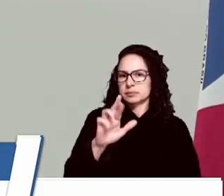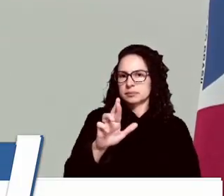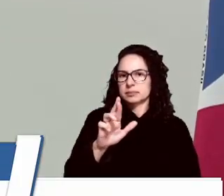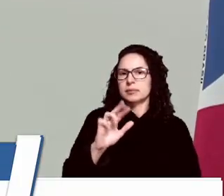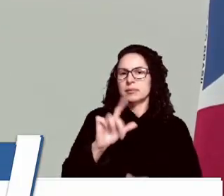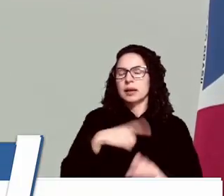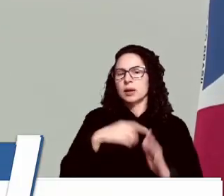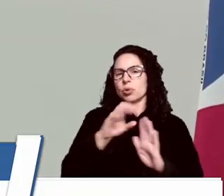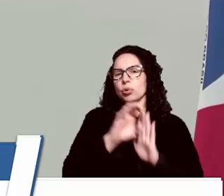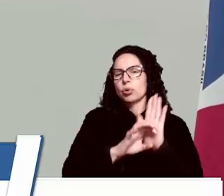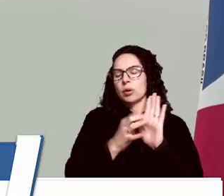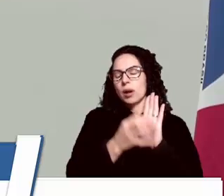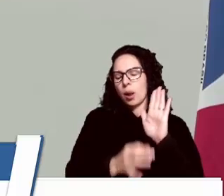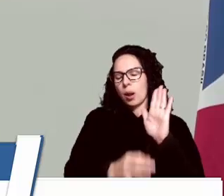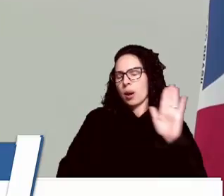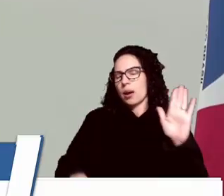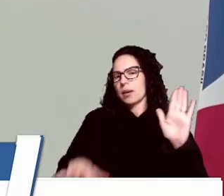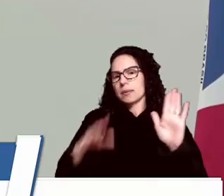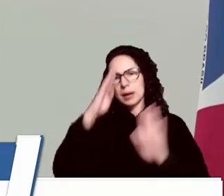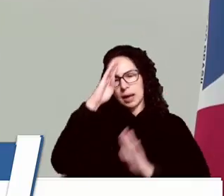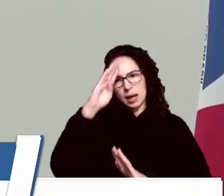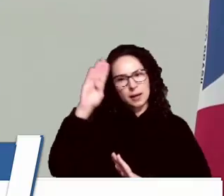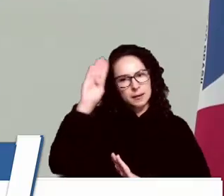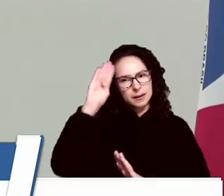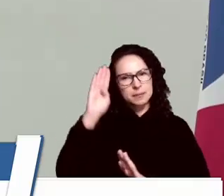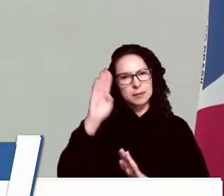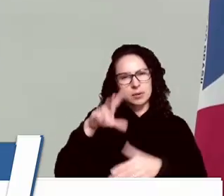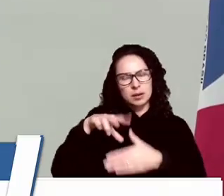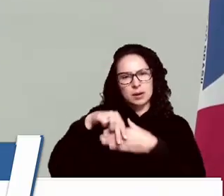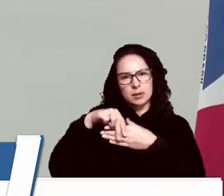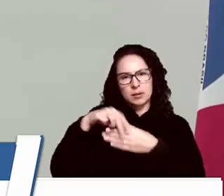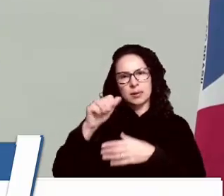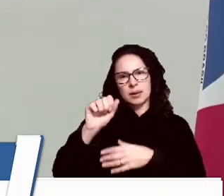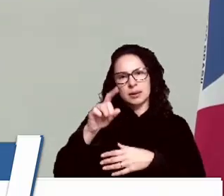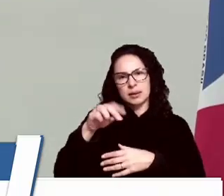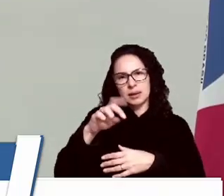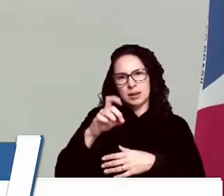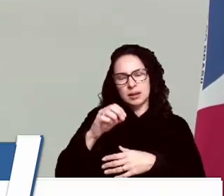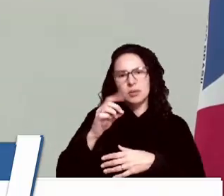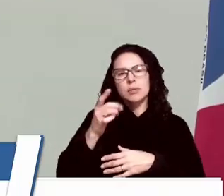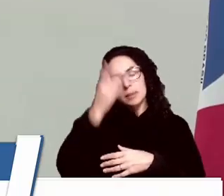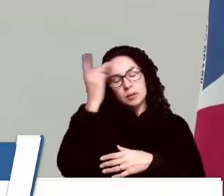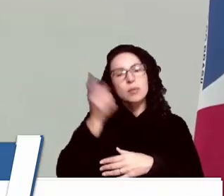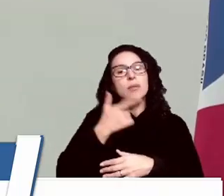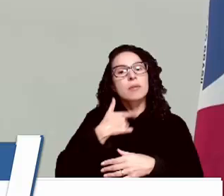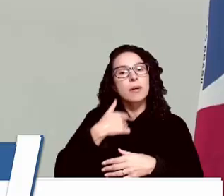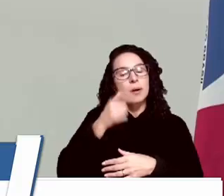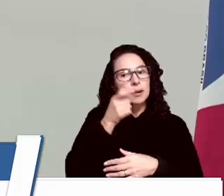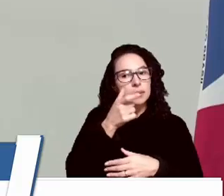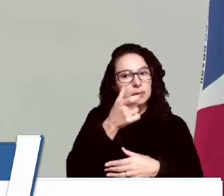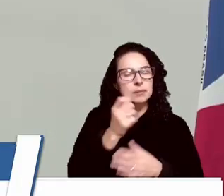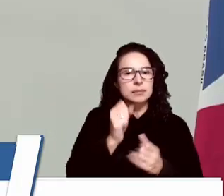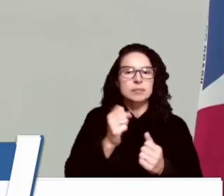currículo acadêmico invejável. Eu coloquei o anexo na moção para quem quiser dar uma olhada lá. Sendo doutor